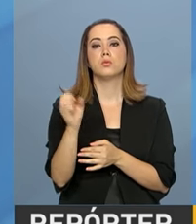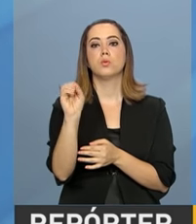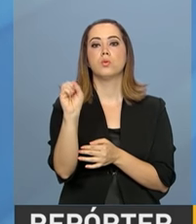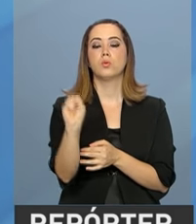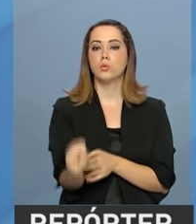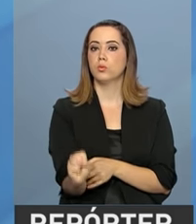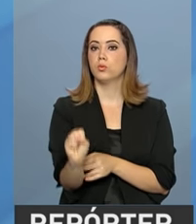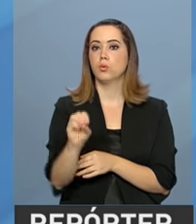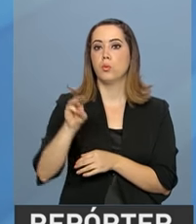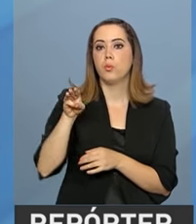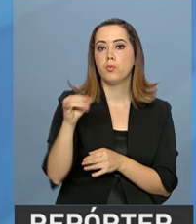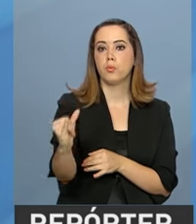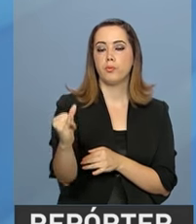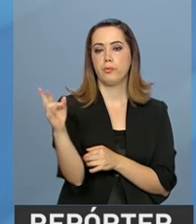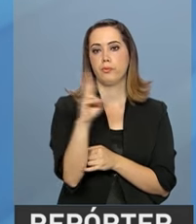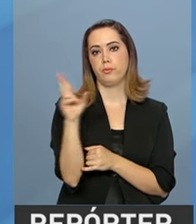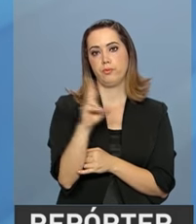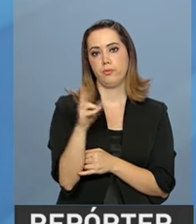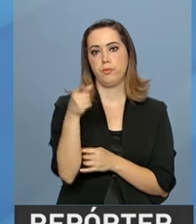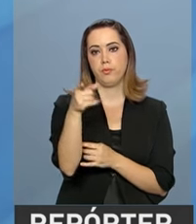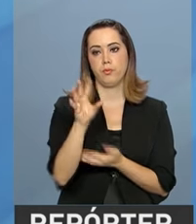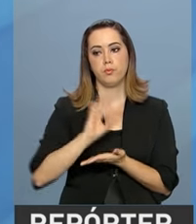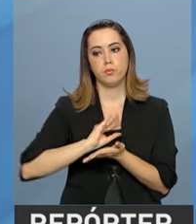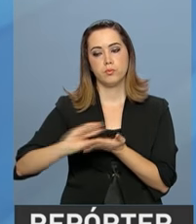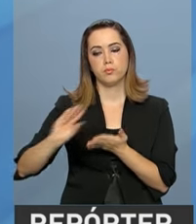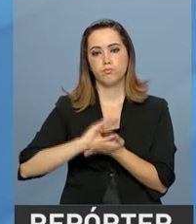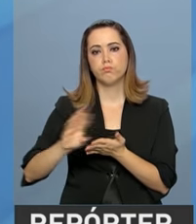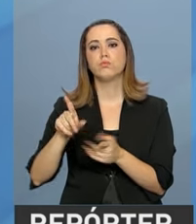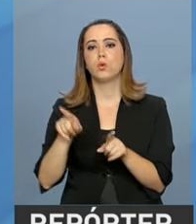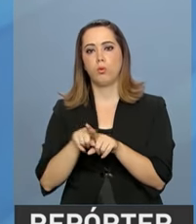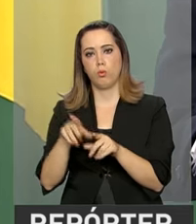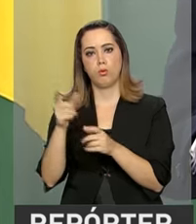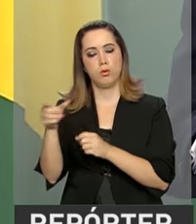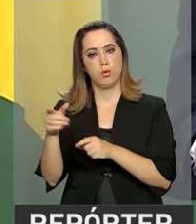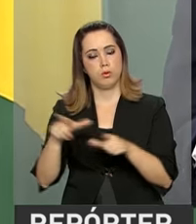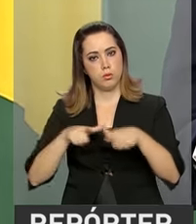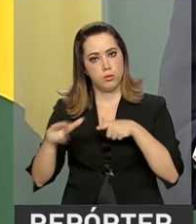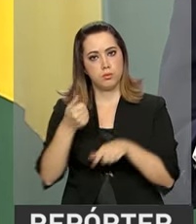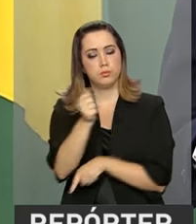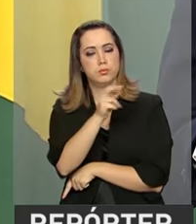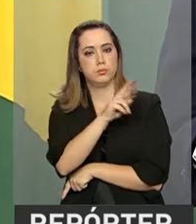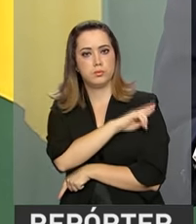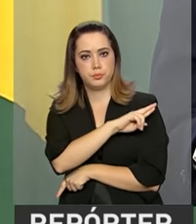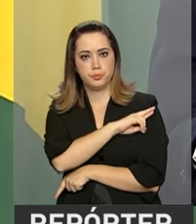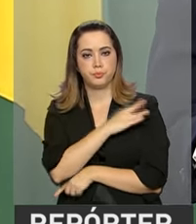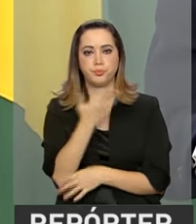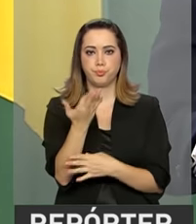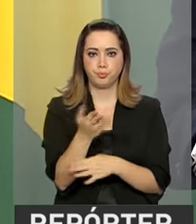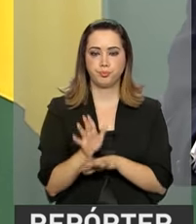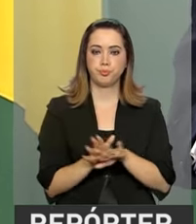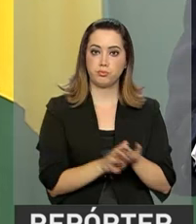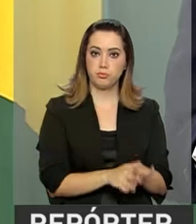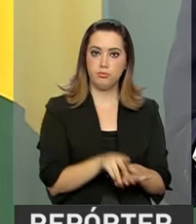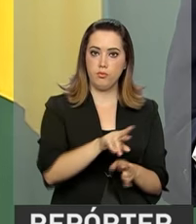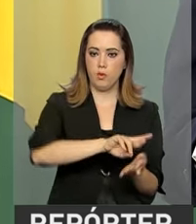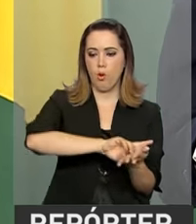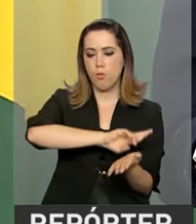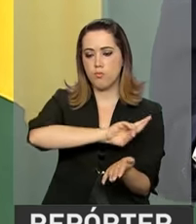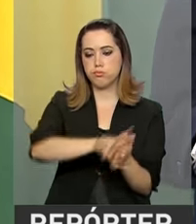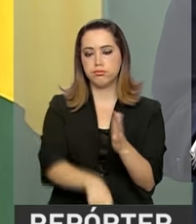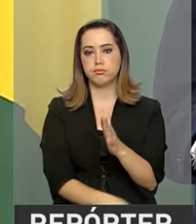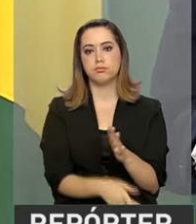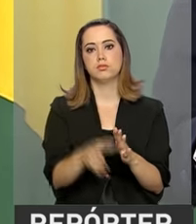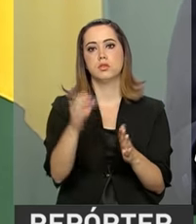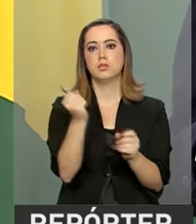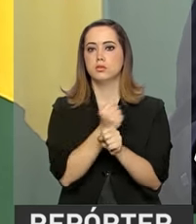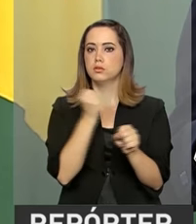bilhões a serem aplicados com responsabilidade e seriedade. Milhares de obras do Minha Casa Minha Vida,